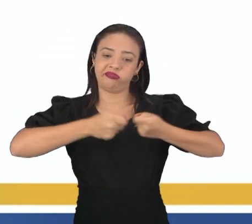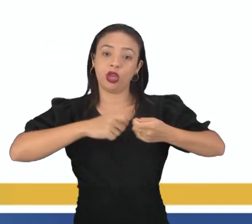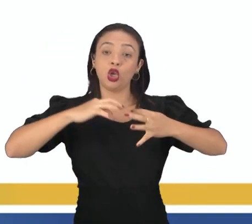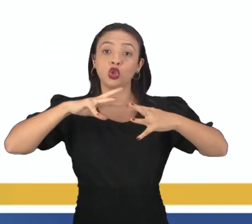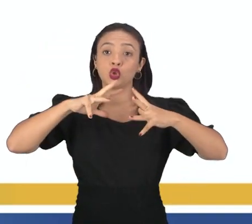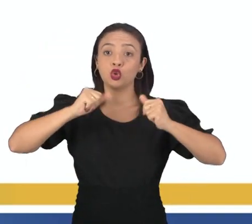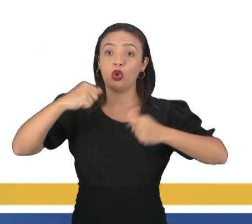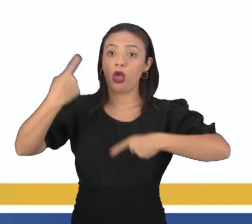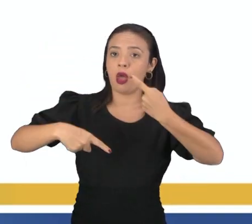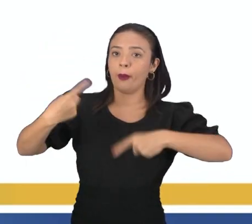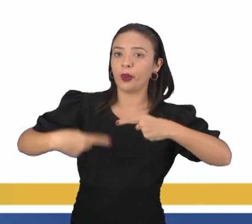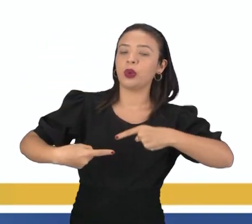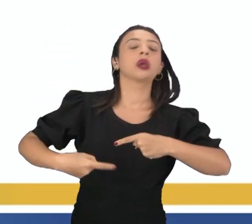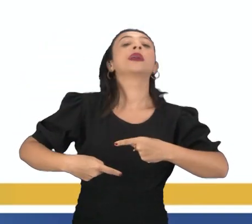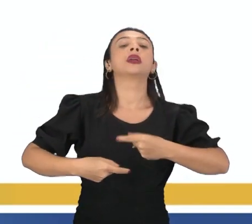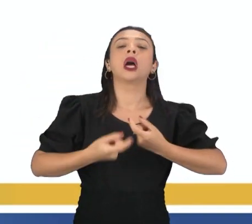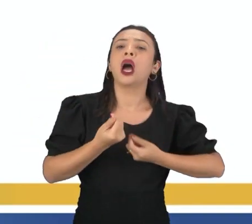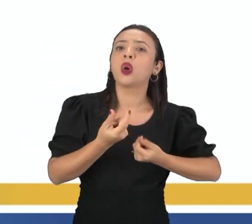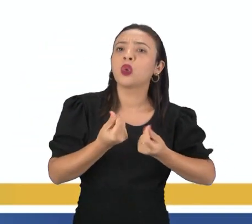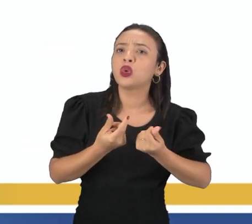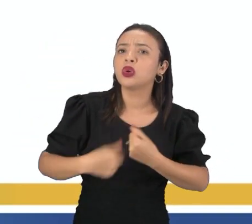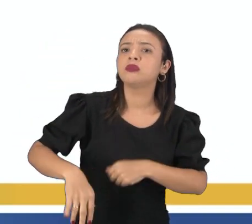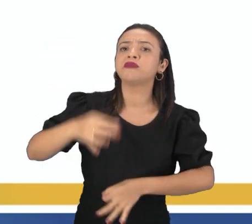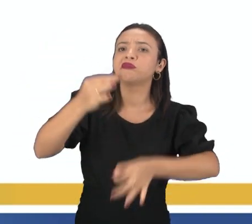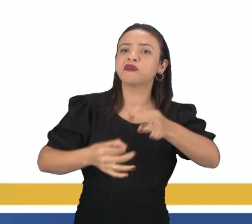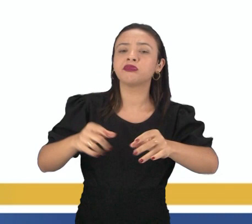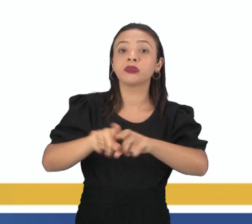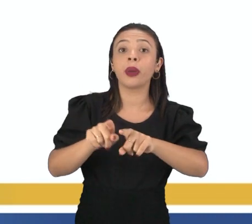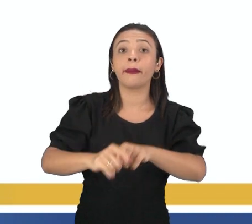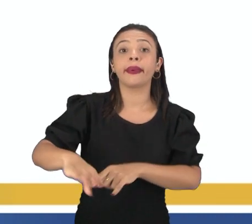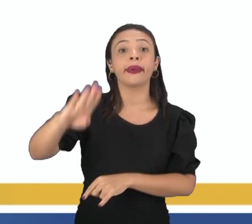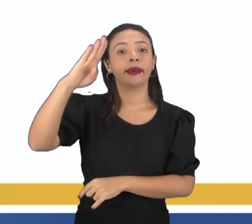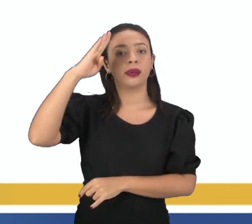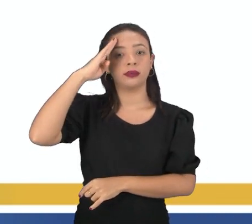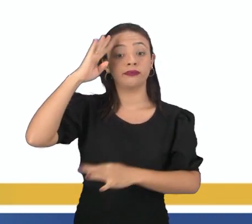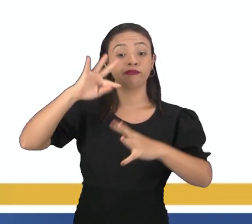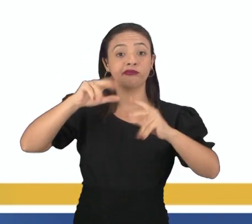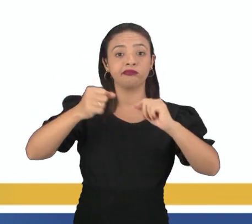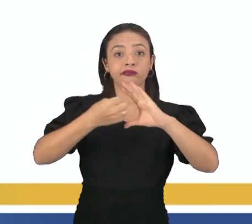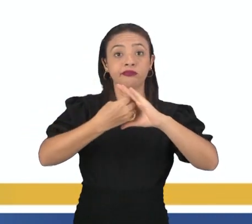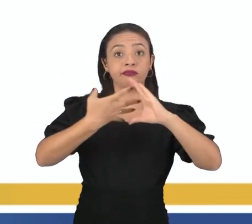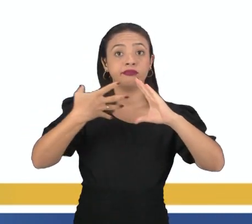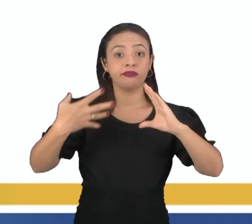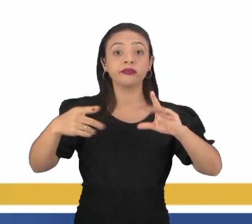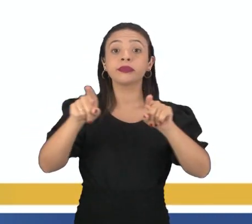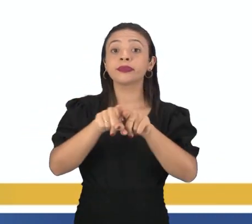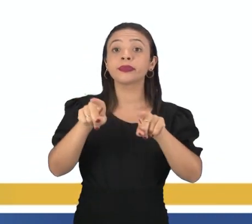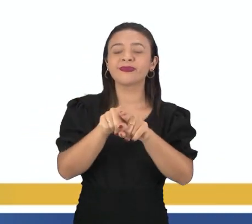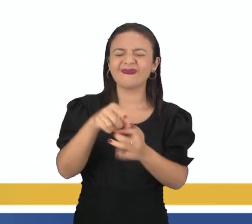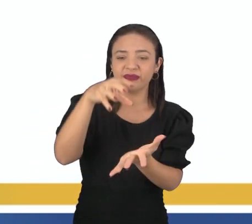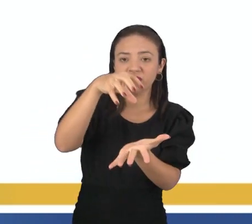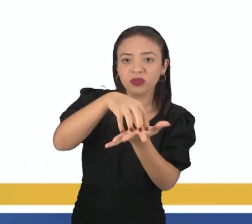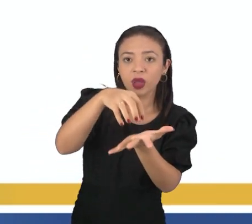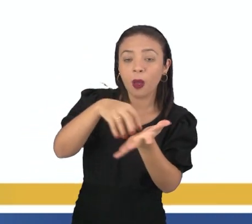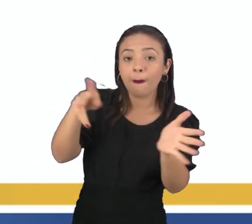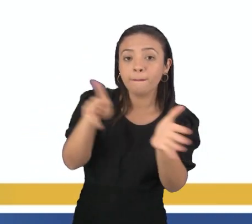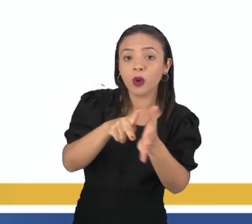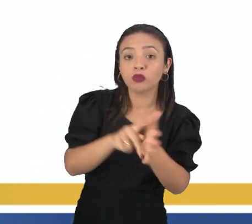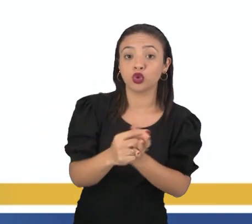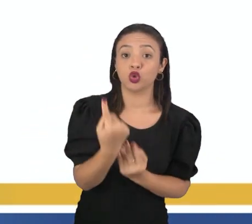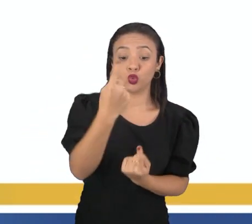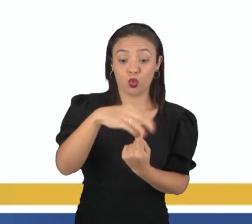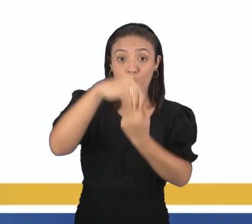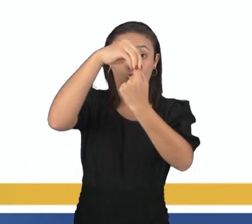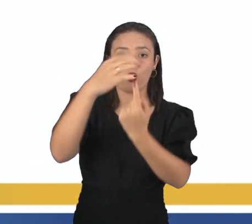a economia, a justiça e o exército. Todas essas características, mediante o poder centrado numa única figura